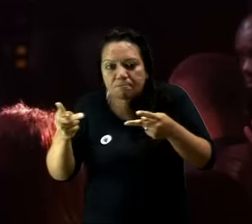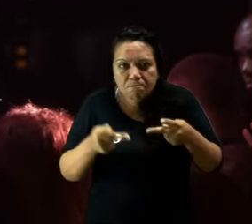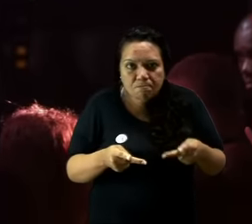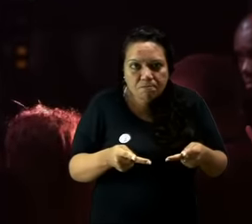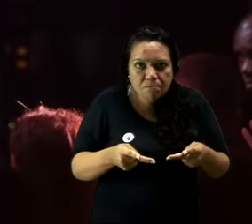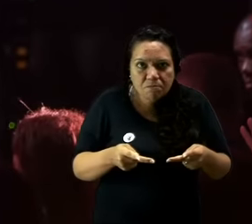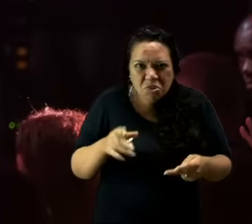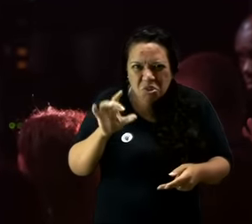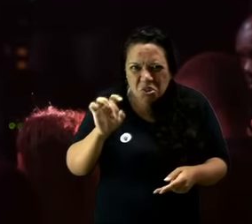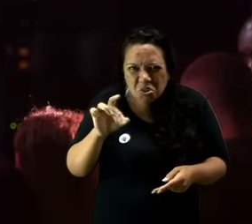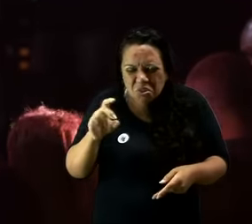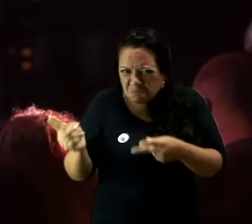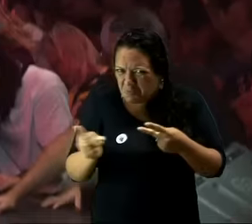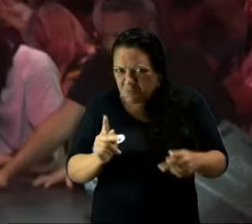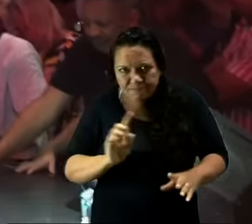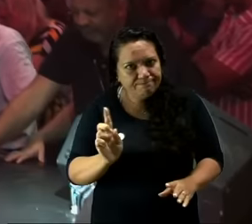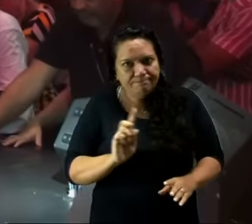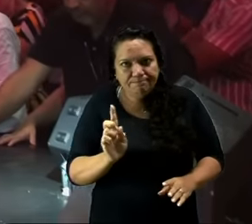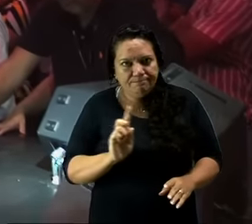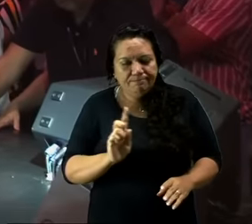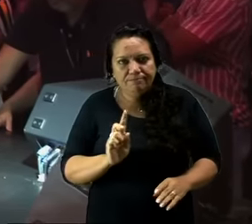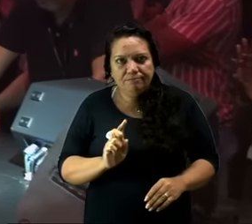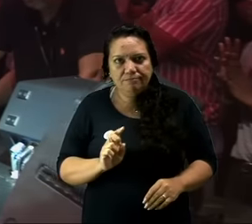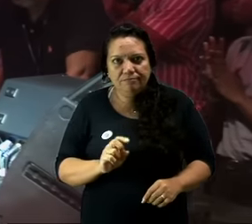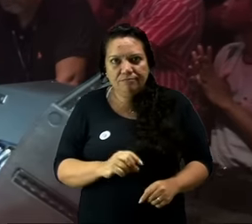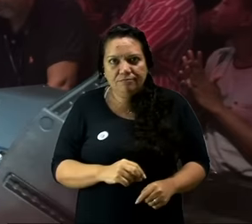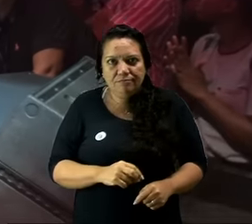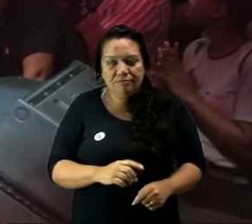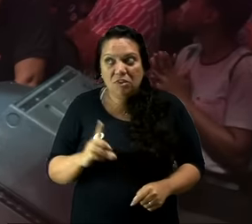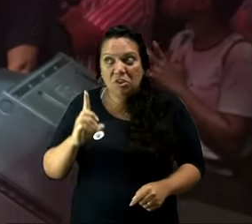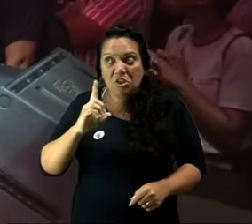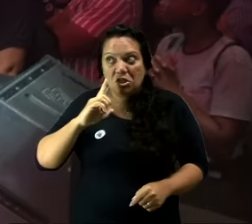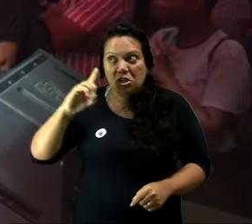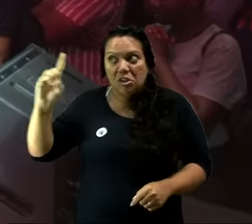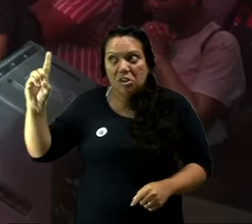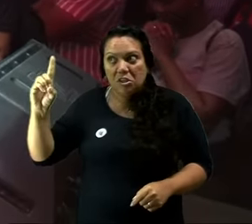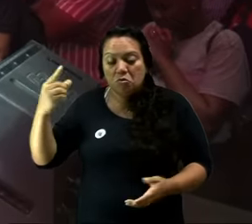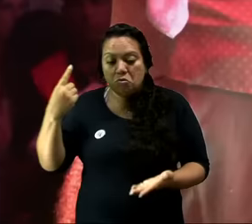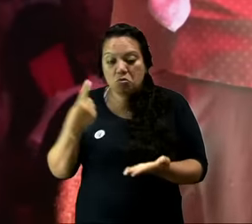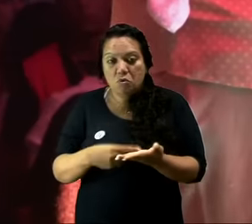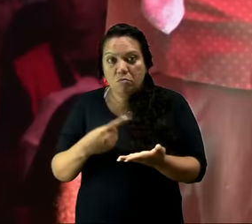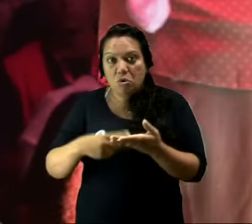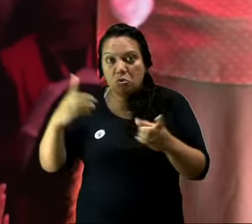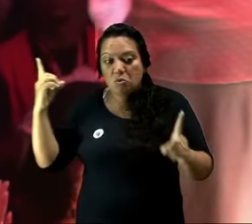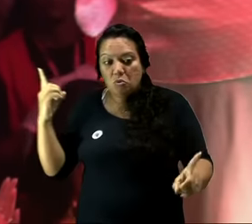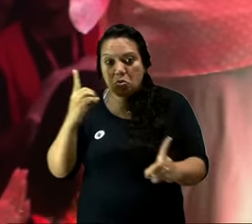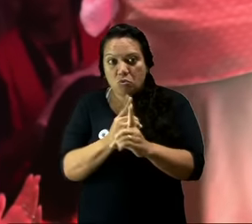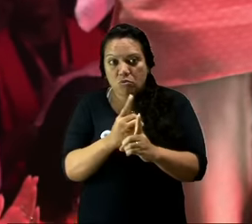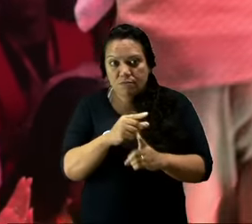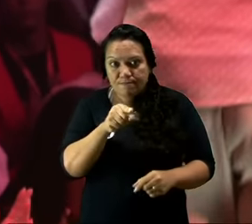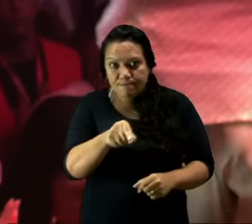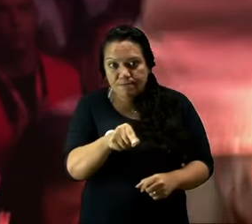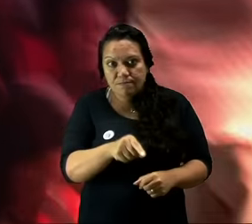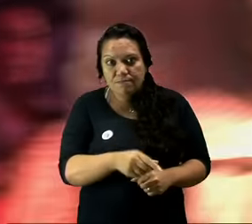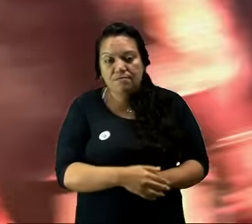visita. Deus te trouxe aqui para outras coisas a mais. E Deus já falou com você.